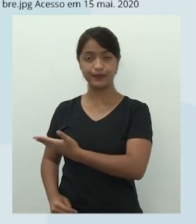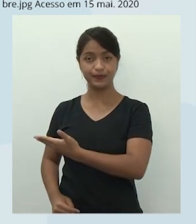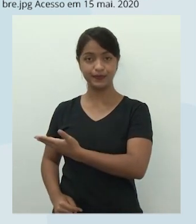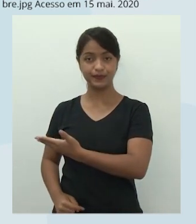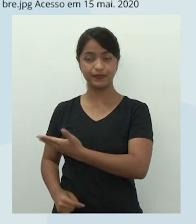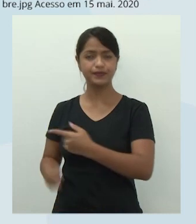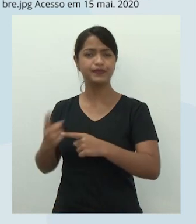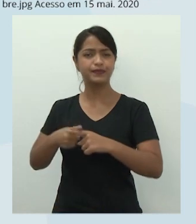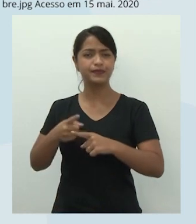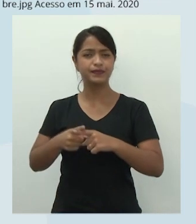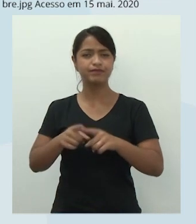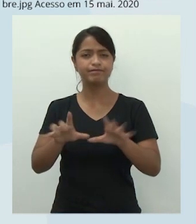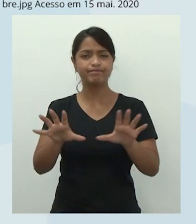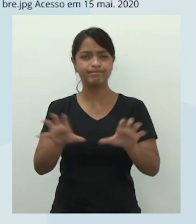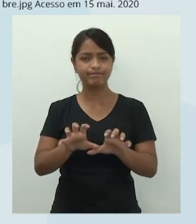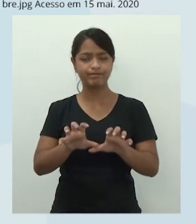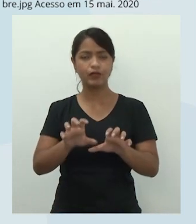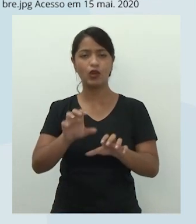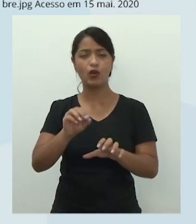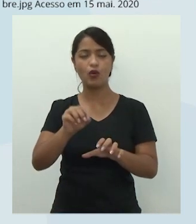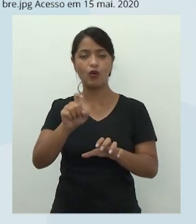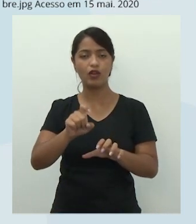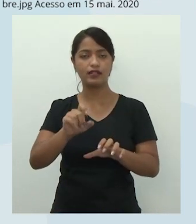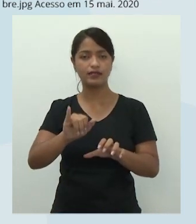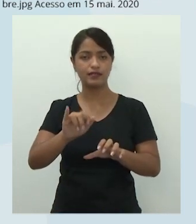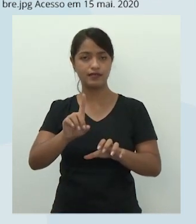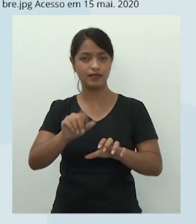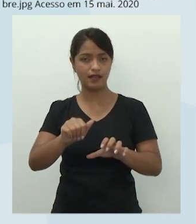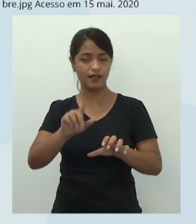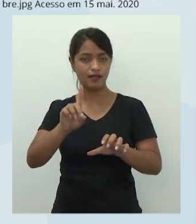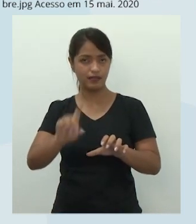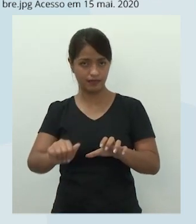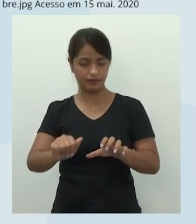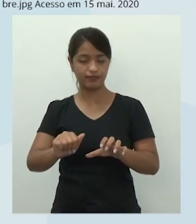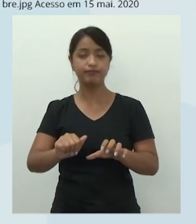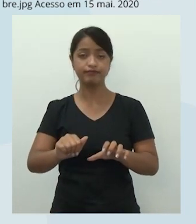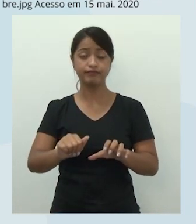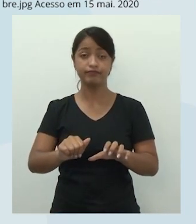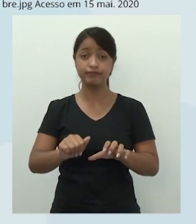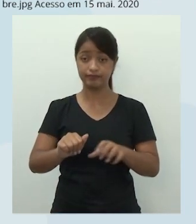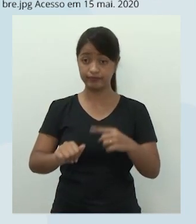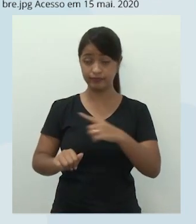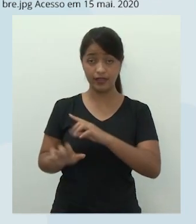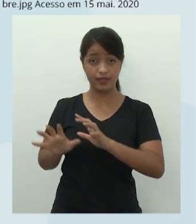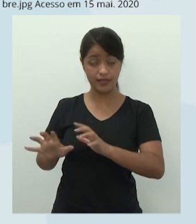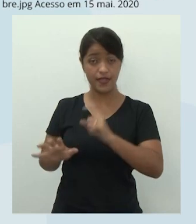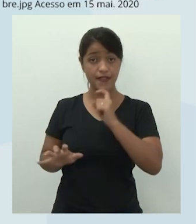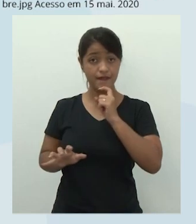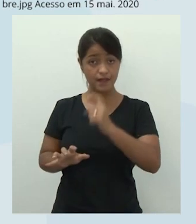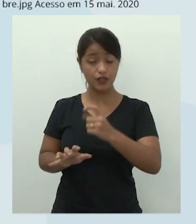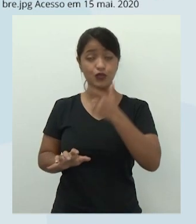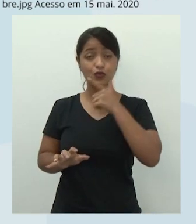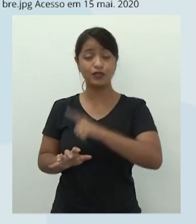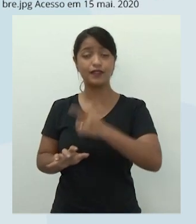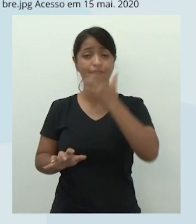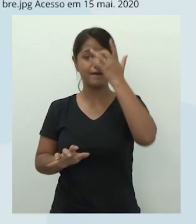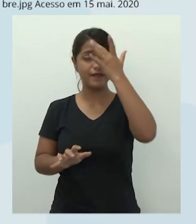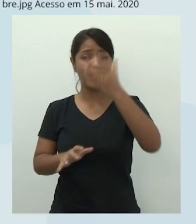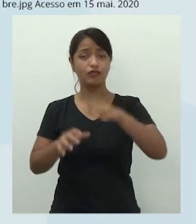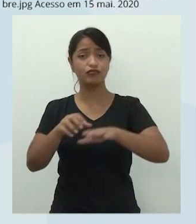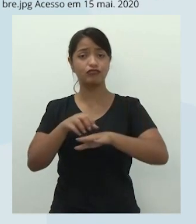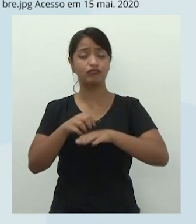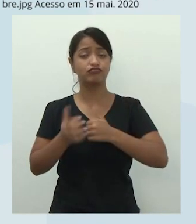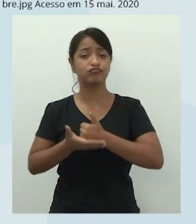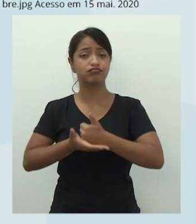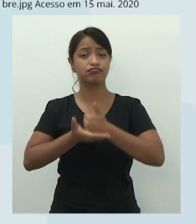está oxidada, né? Mas aí esses lingotes facilitavam o transporte, né, desses minérios, que